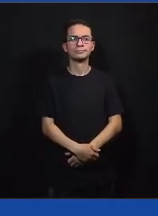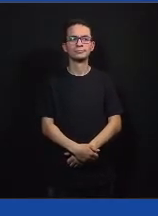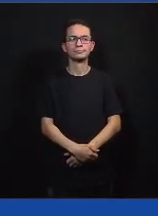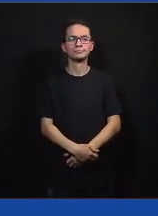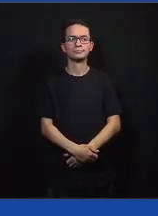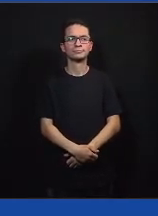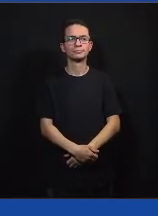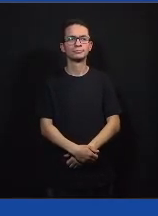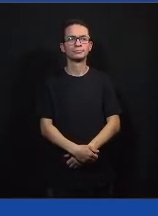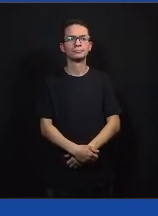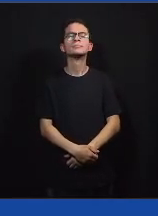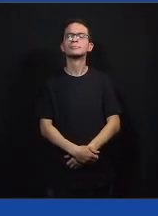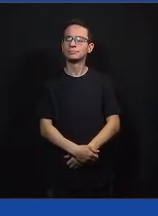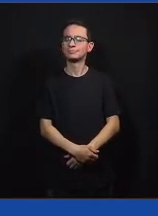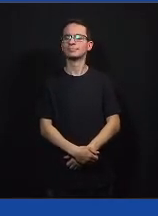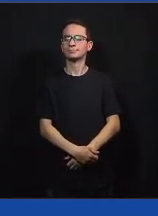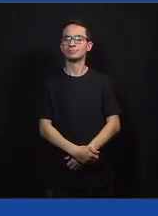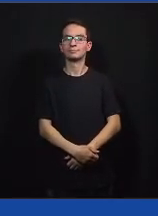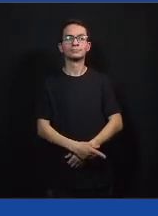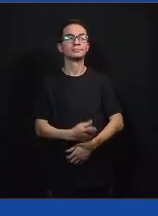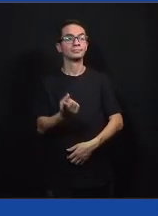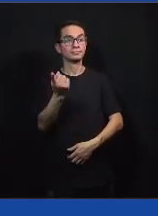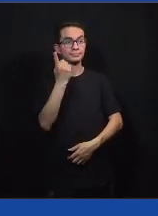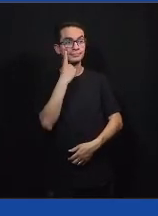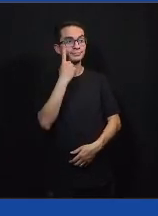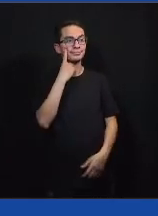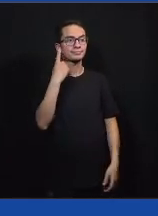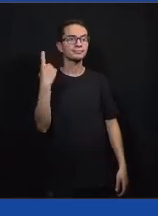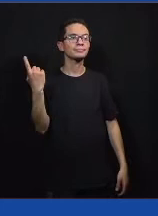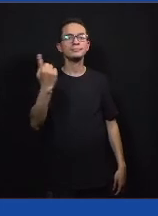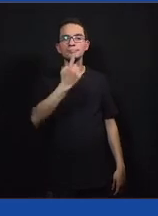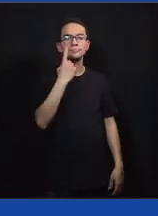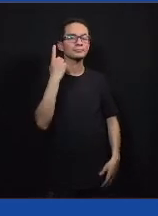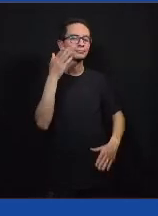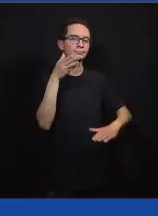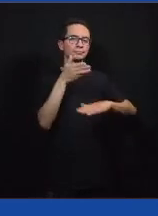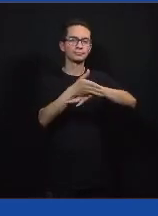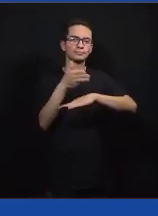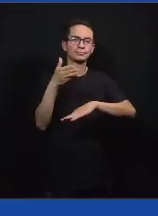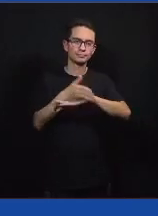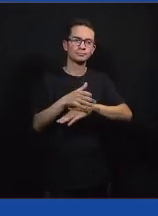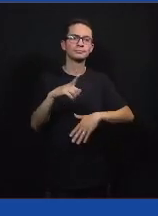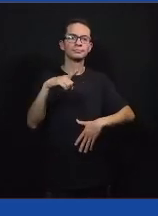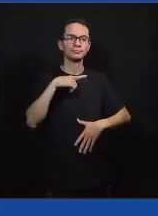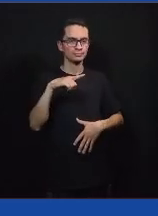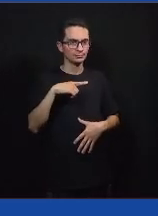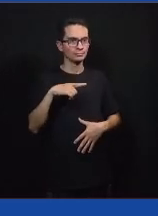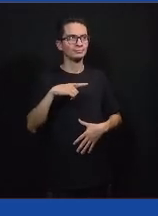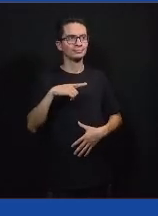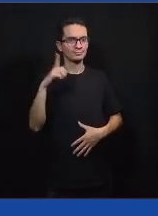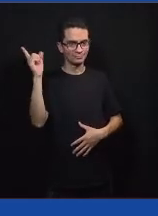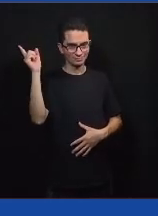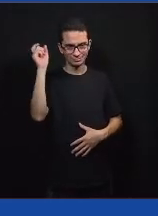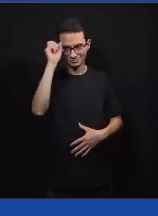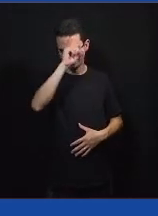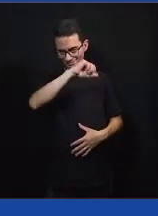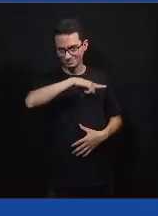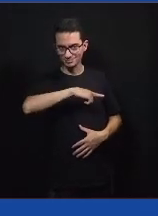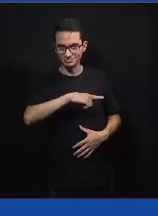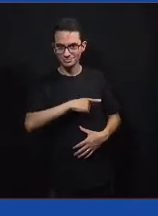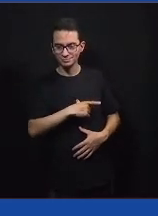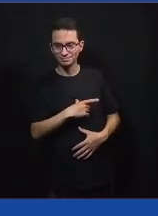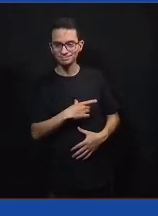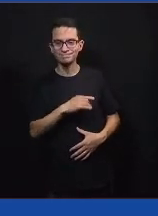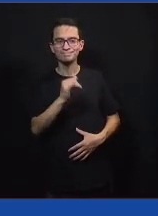ó e aqui os nossos participantes Aqui tem bastante elogio viu a